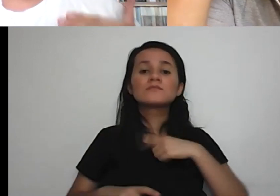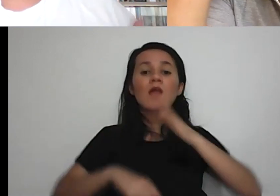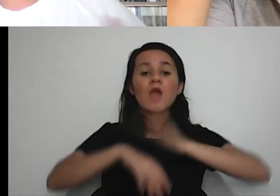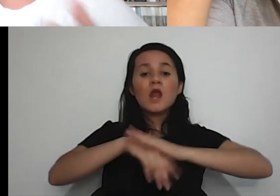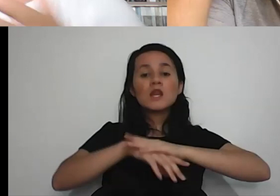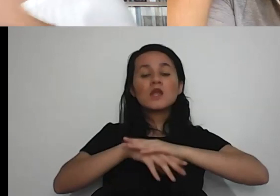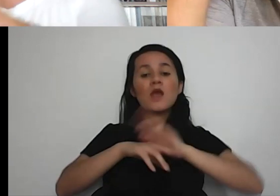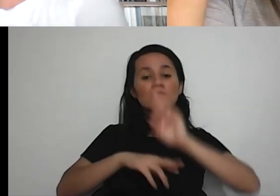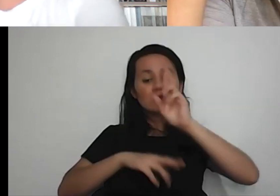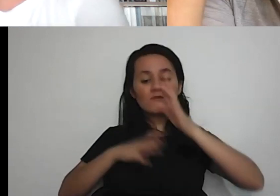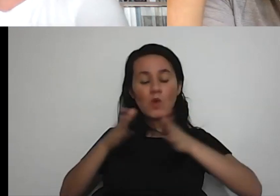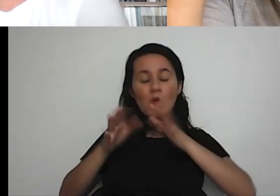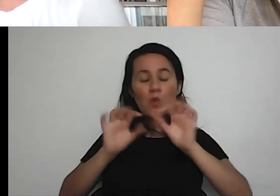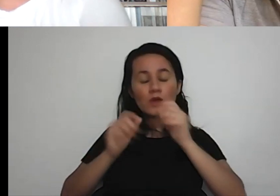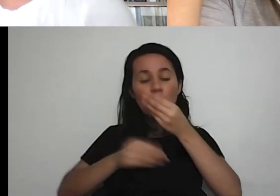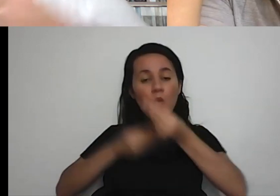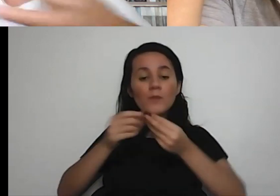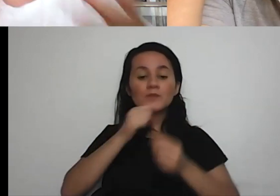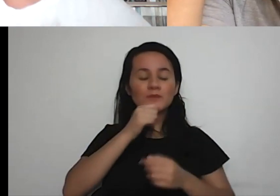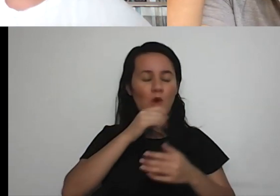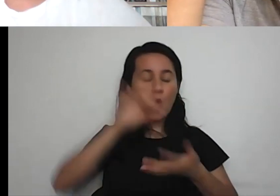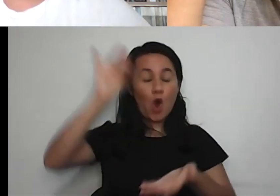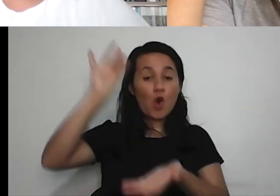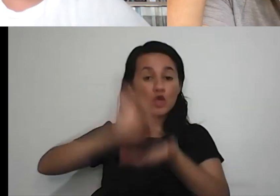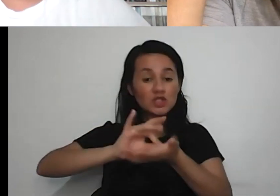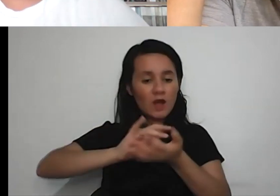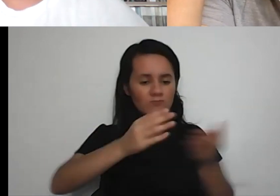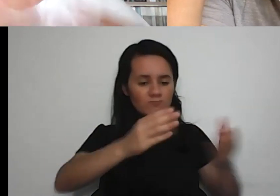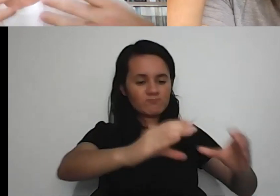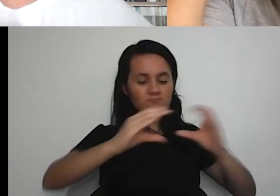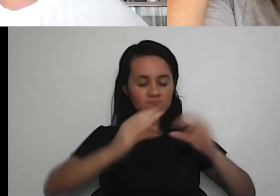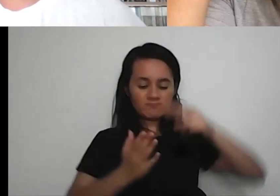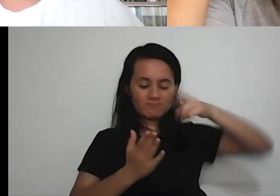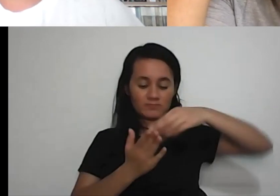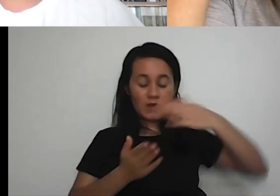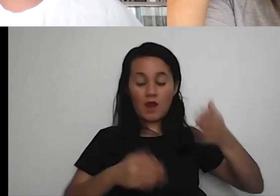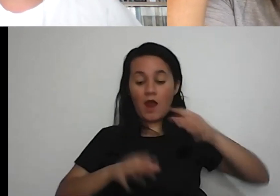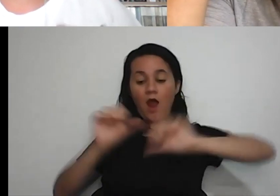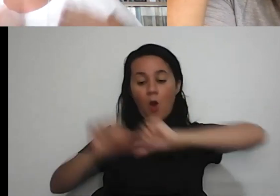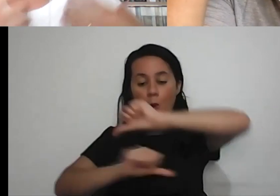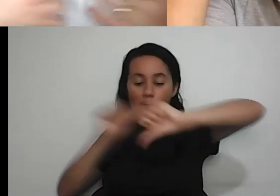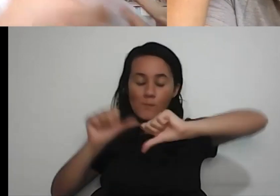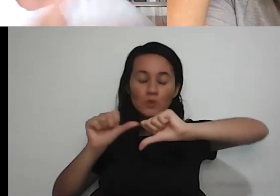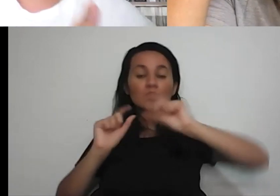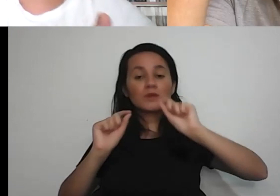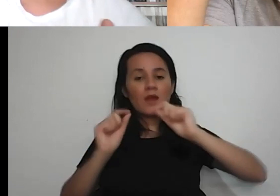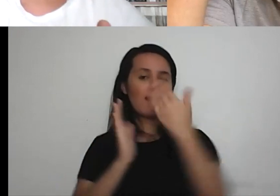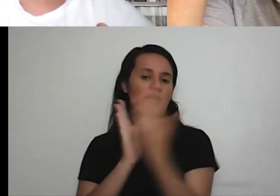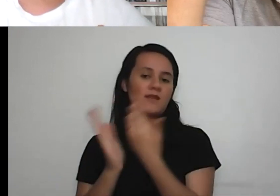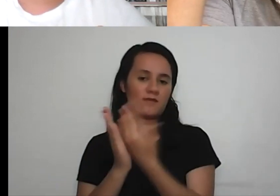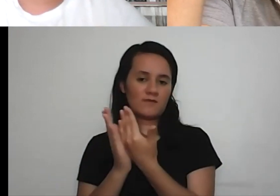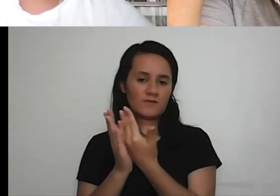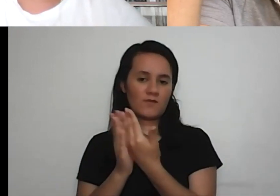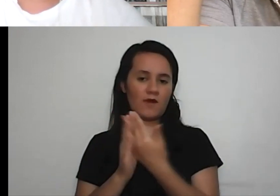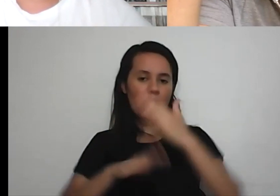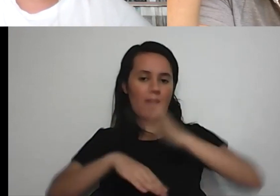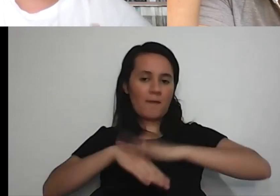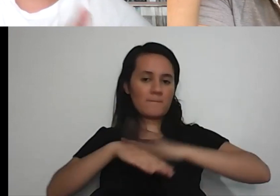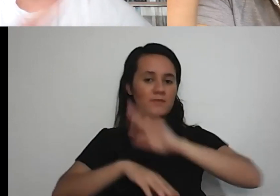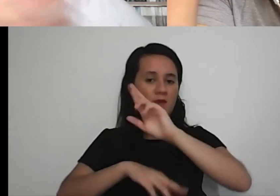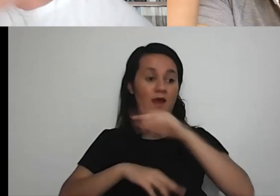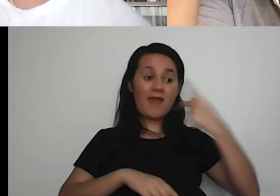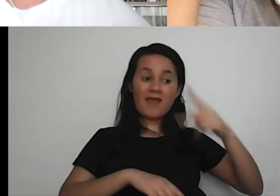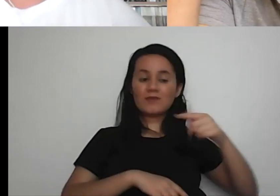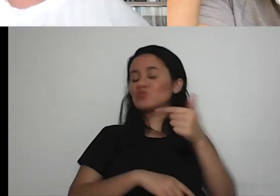livro, que é transformar o original em livro. Dali para frente, ele não tem esse papel da editora que a editora